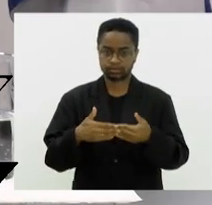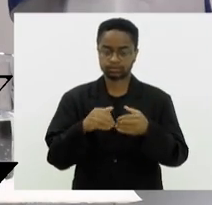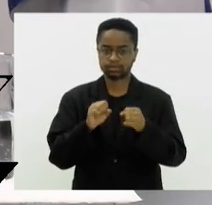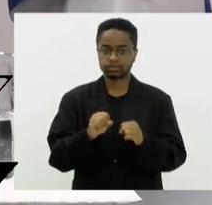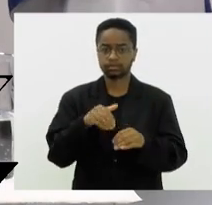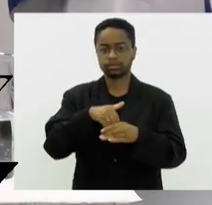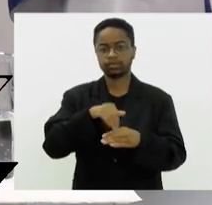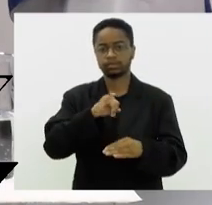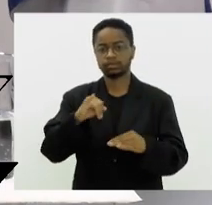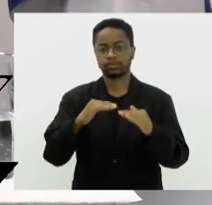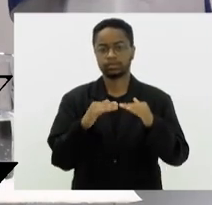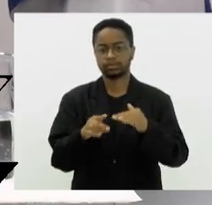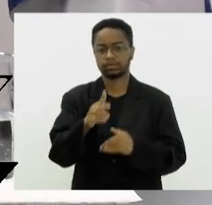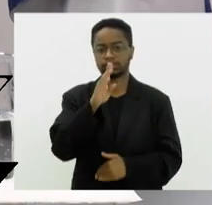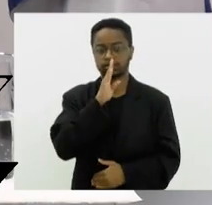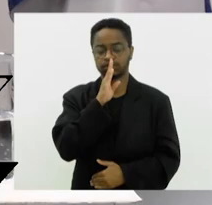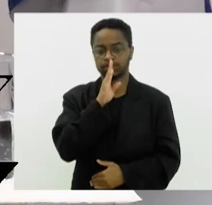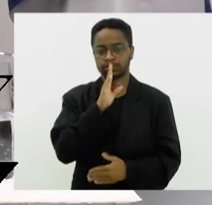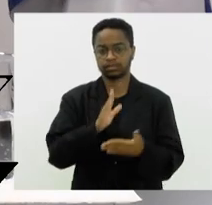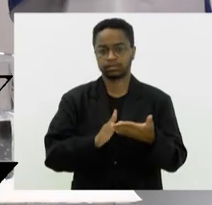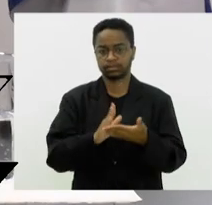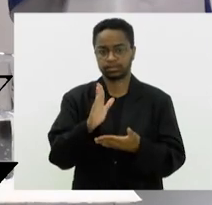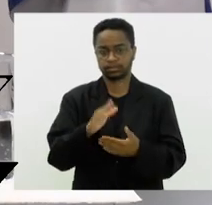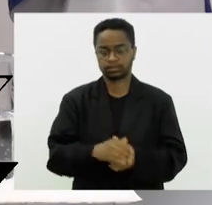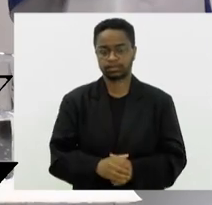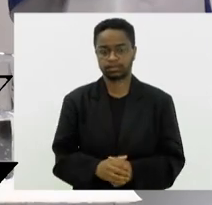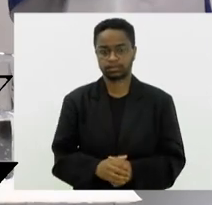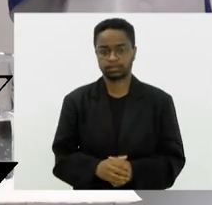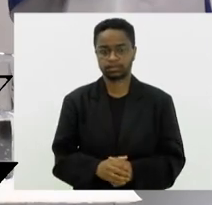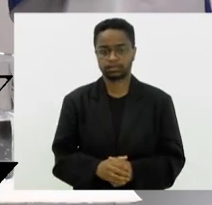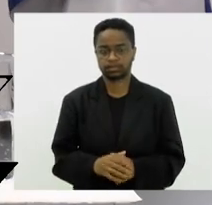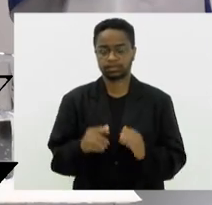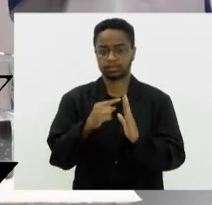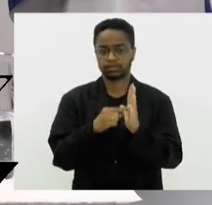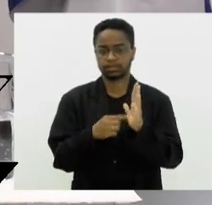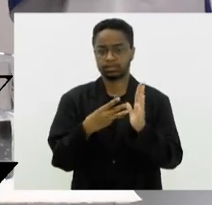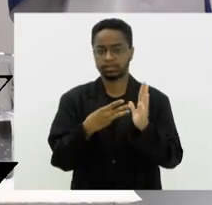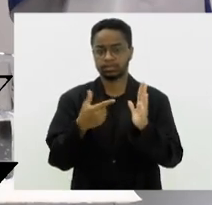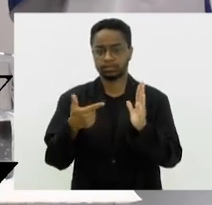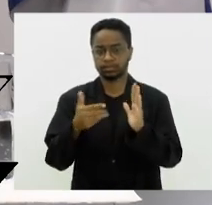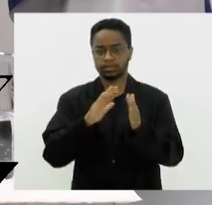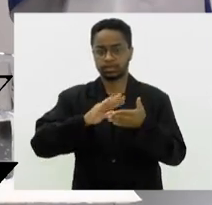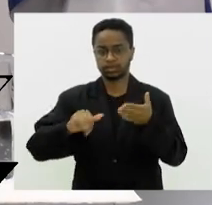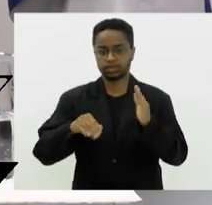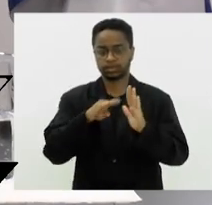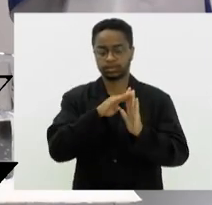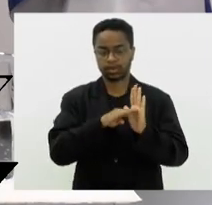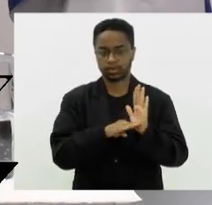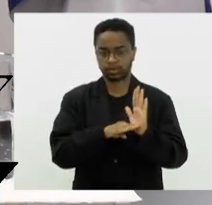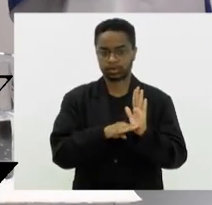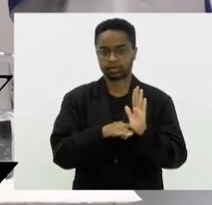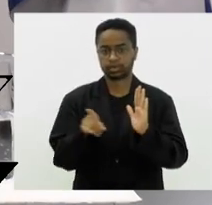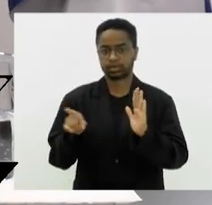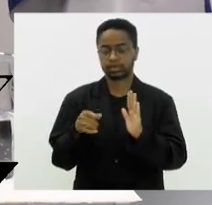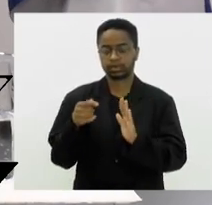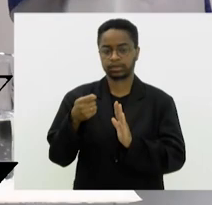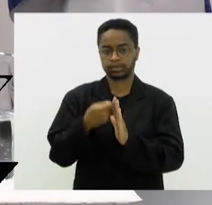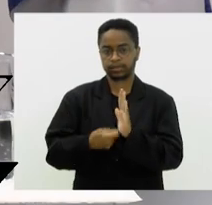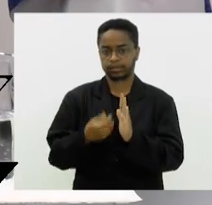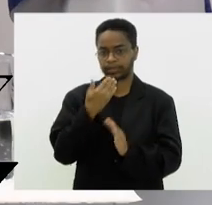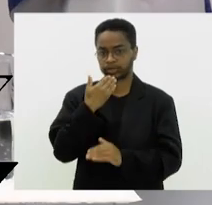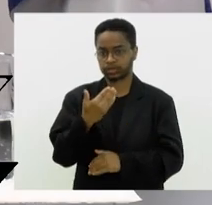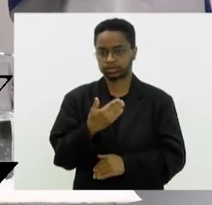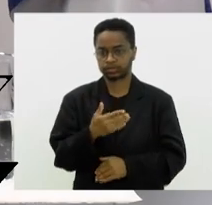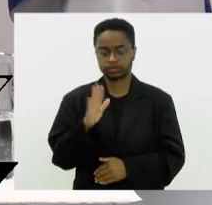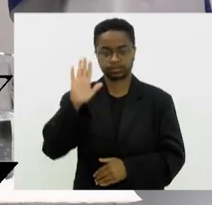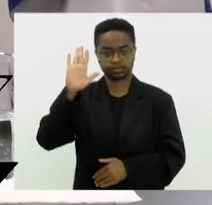em votação, os senhores que aprovam permaneçam como estão. Aprovado. 32 da pauta foi retirado de pauta a pedido do autor. 33. Uma questão